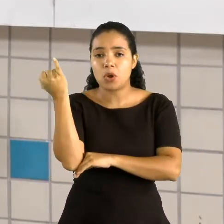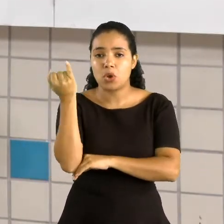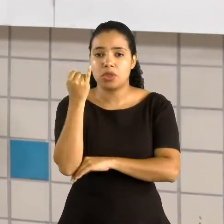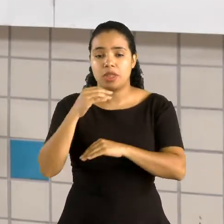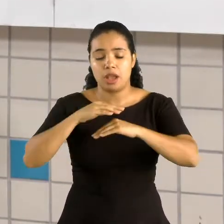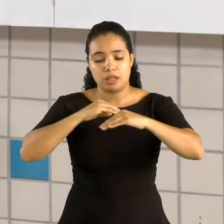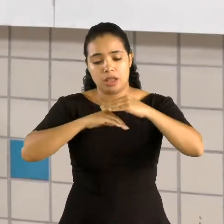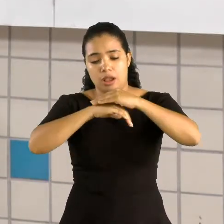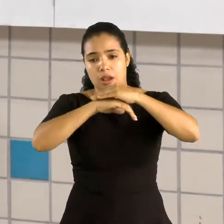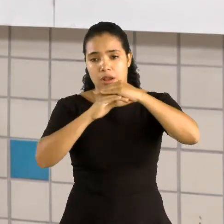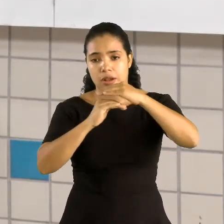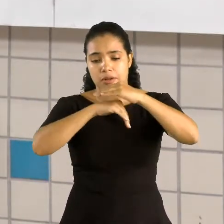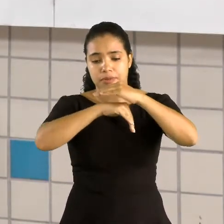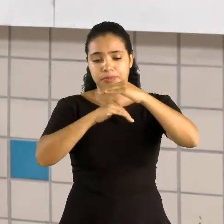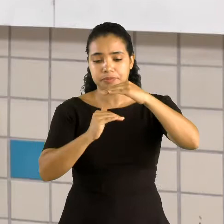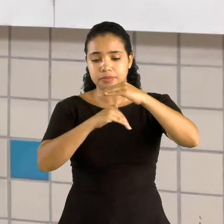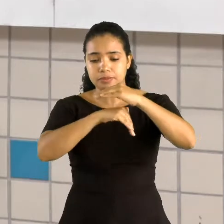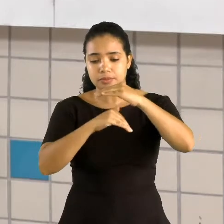dessa camada